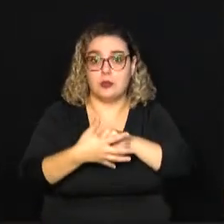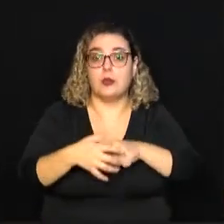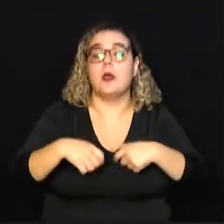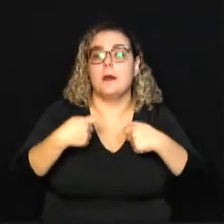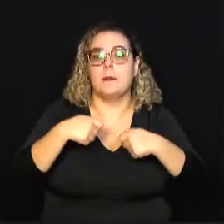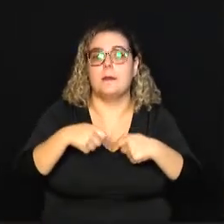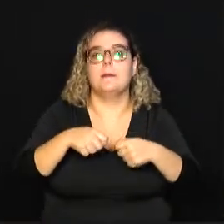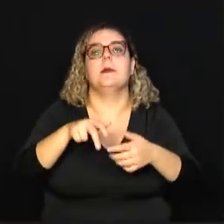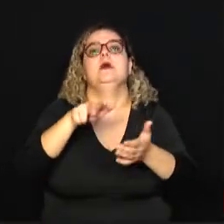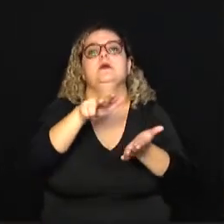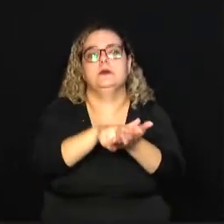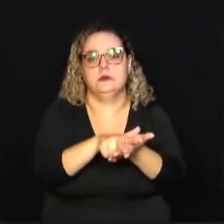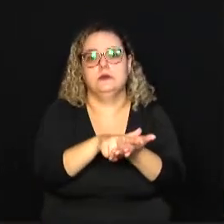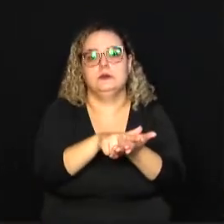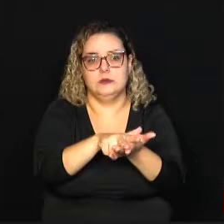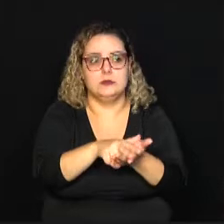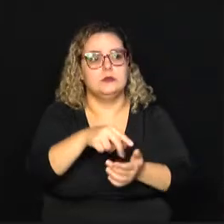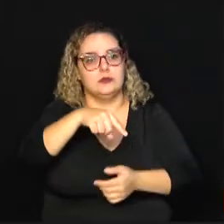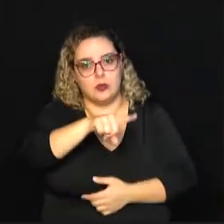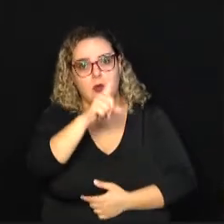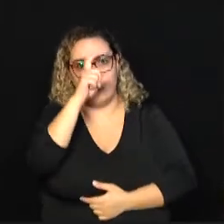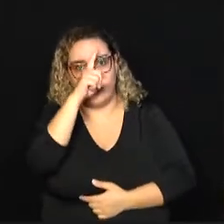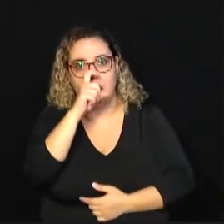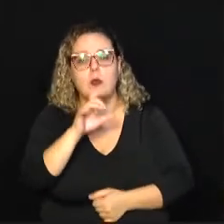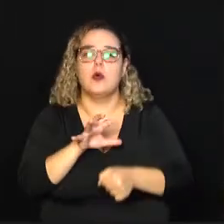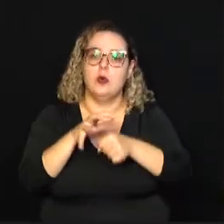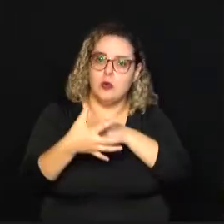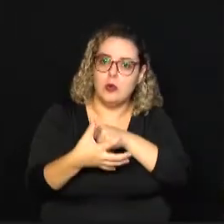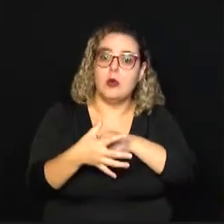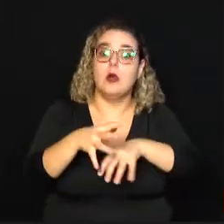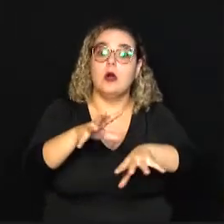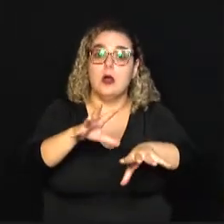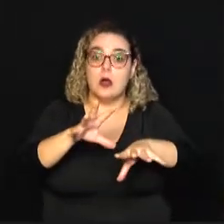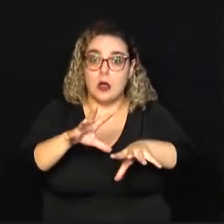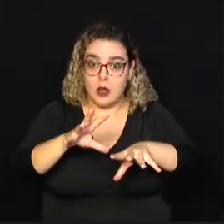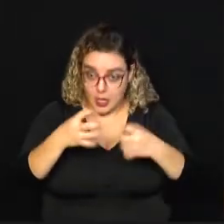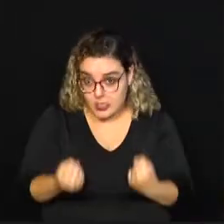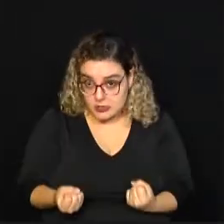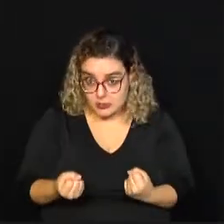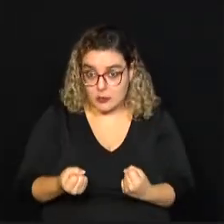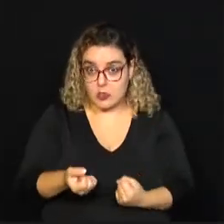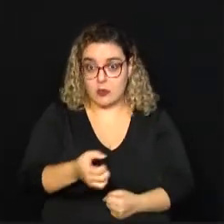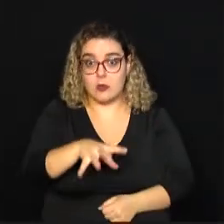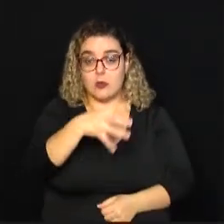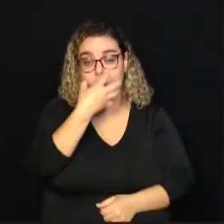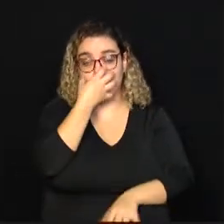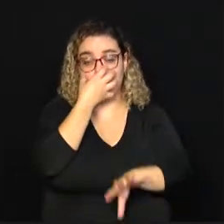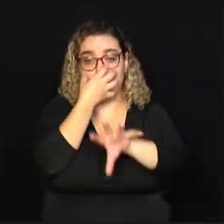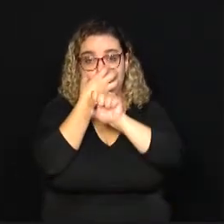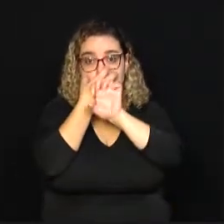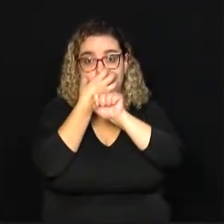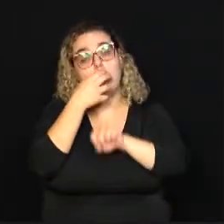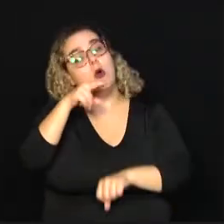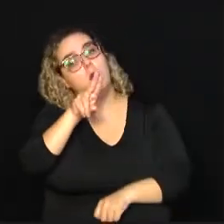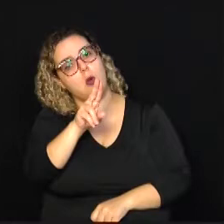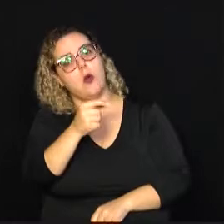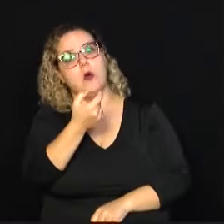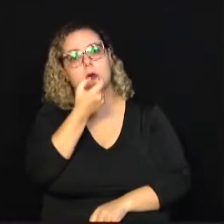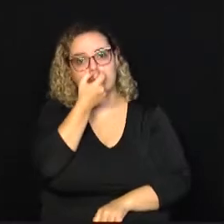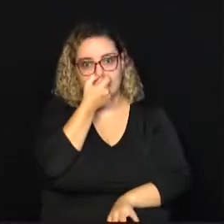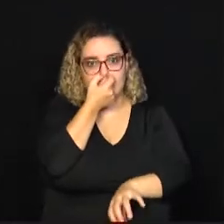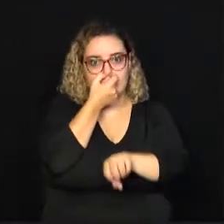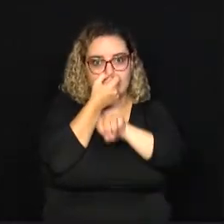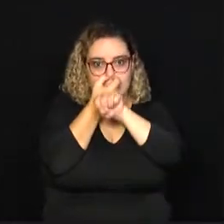praticamente todo mundo que precisou de internação por Covid-19, recebeu oxigênio suplementar, e isso contribuiu de forma